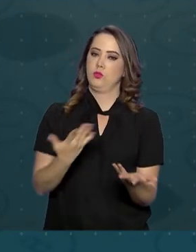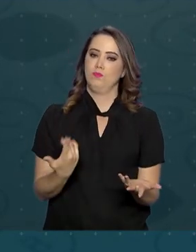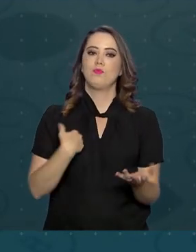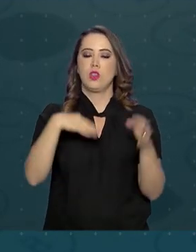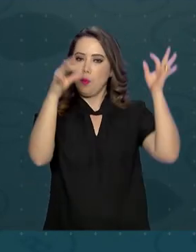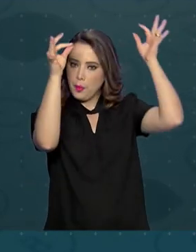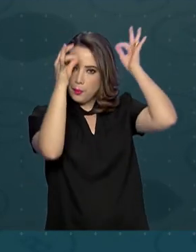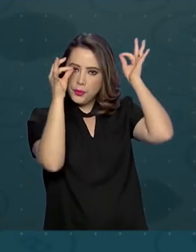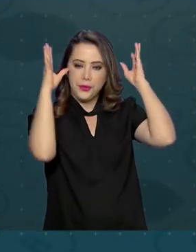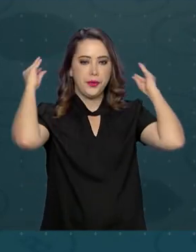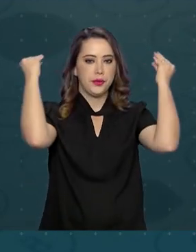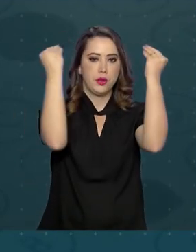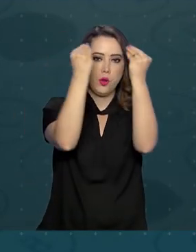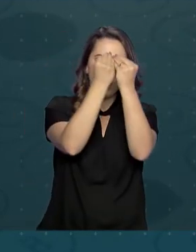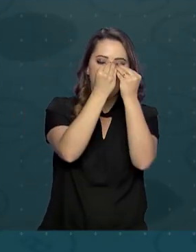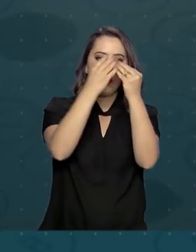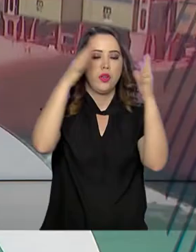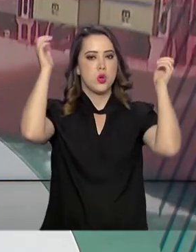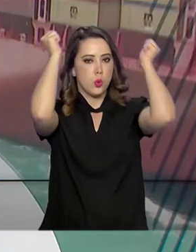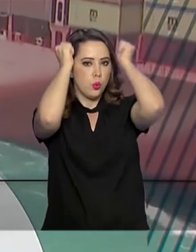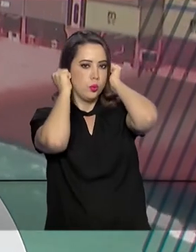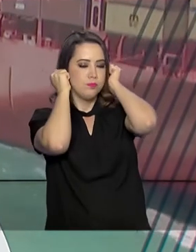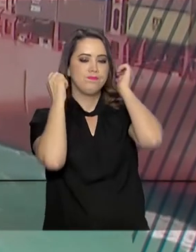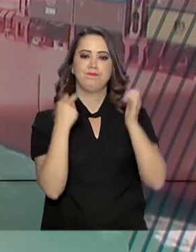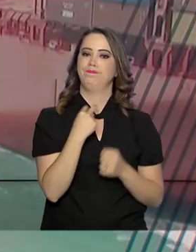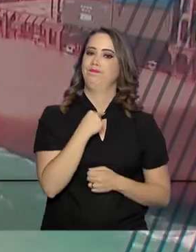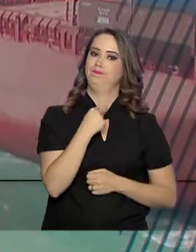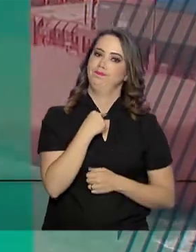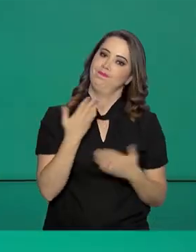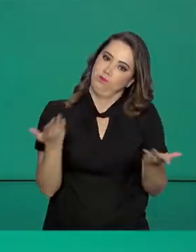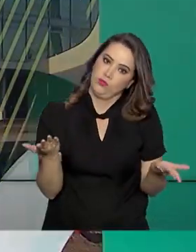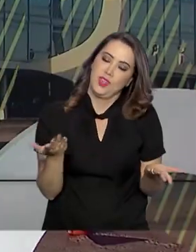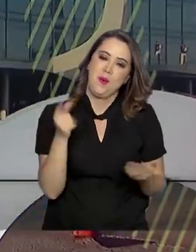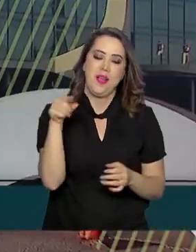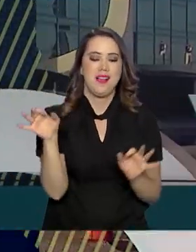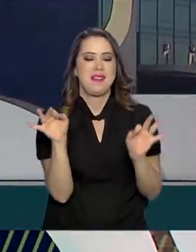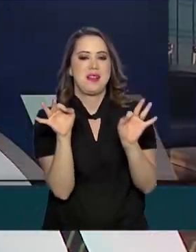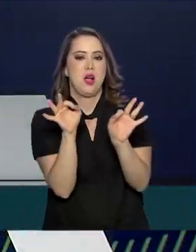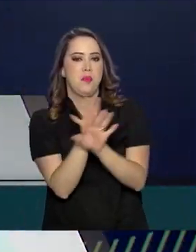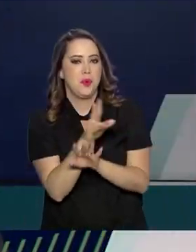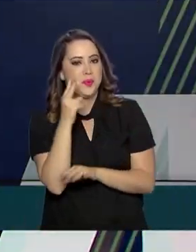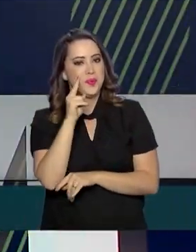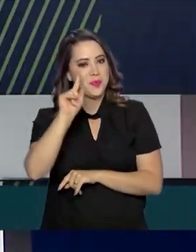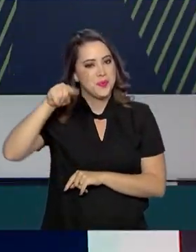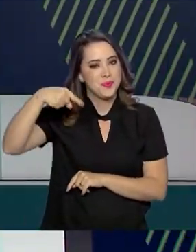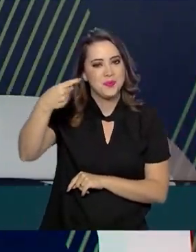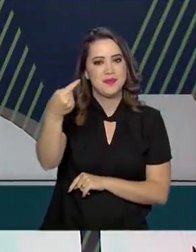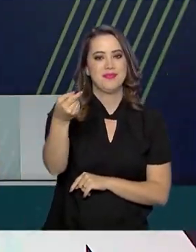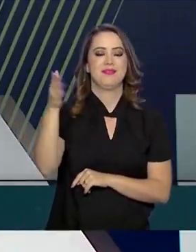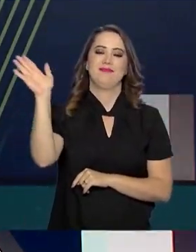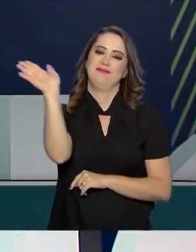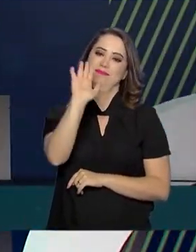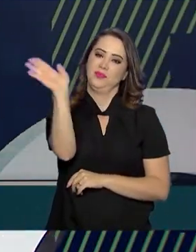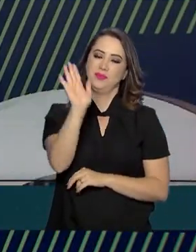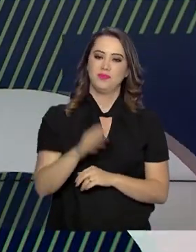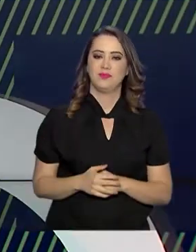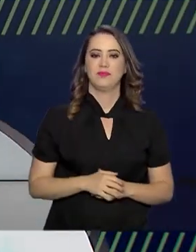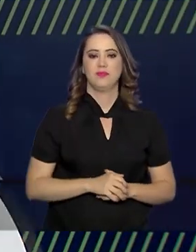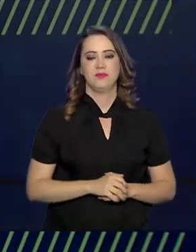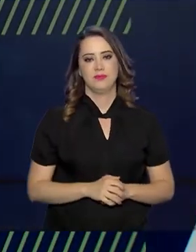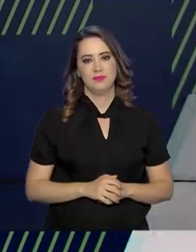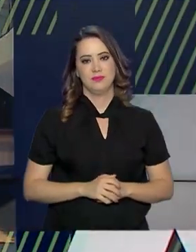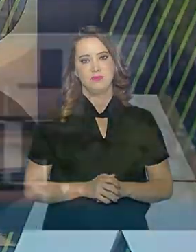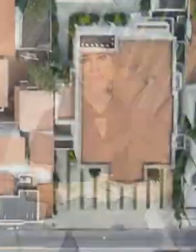chapéus, viseiras ou gorros. É isso. E o governo agora fica por aqui. Nos vemos na próxima edição. Até lá!